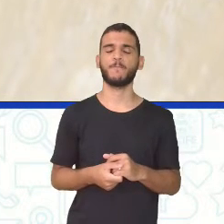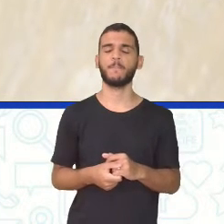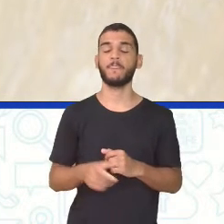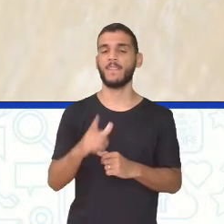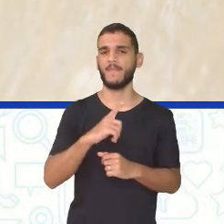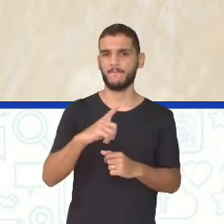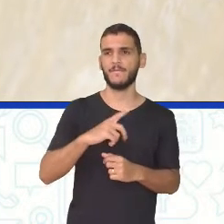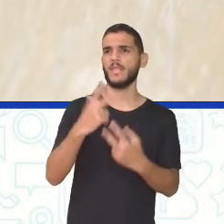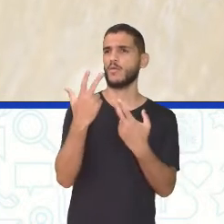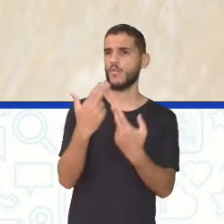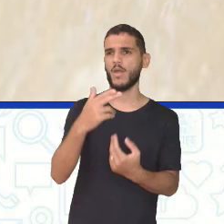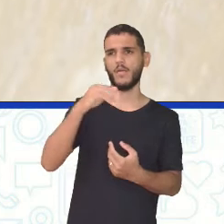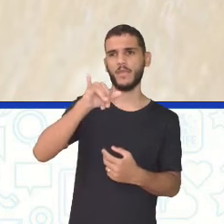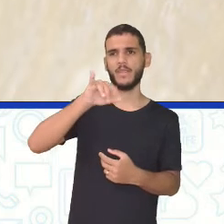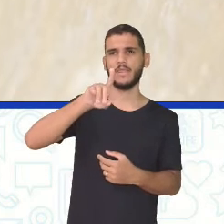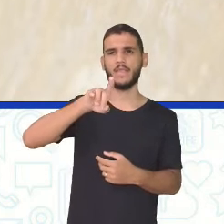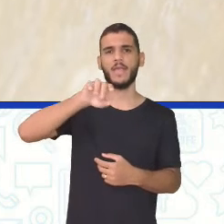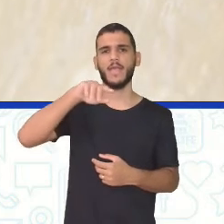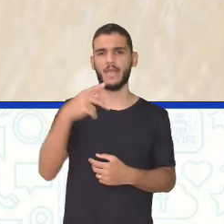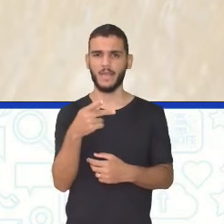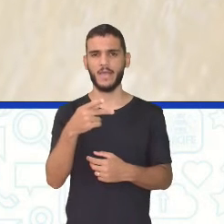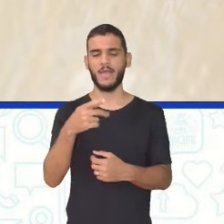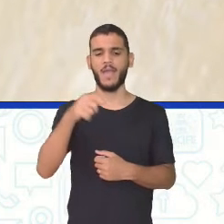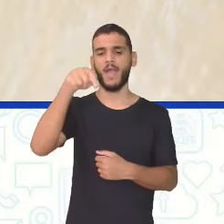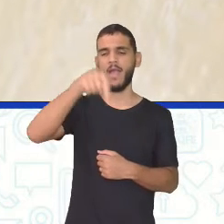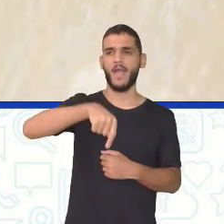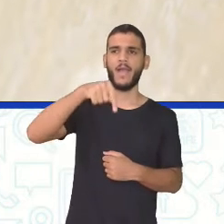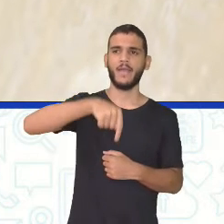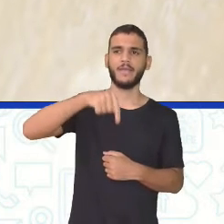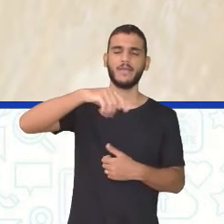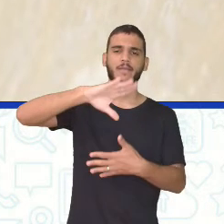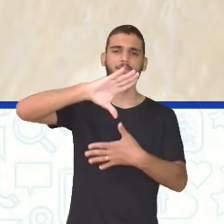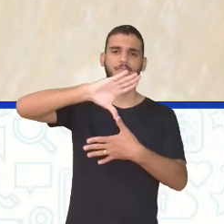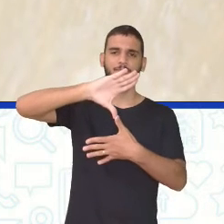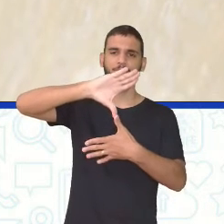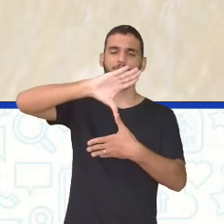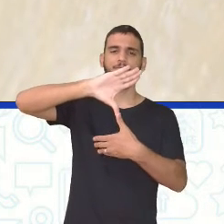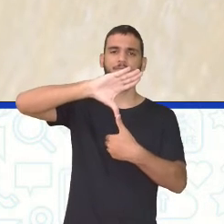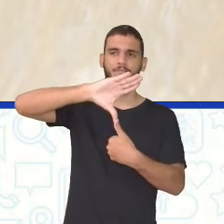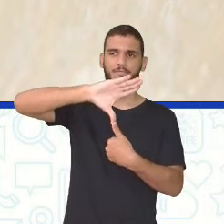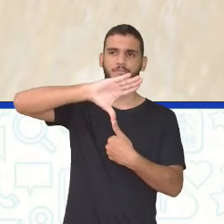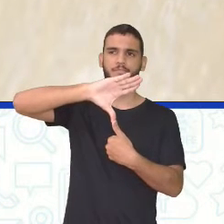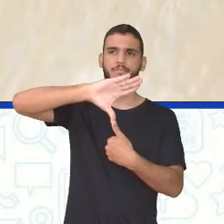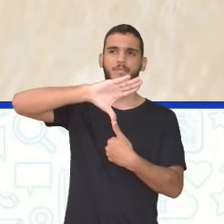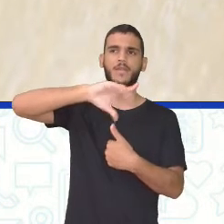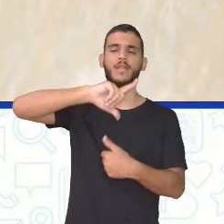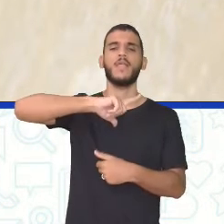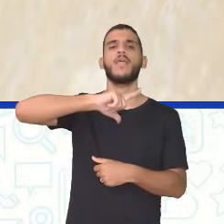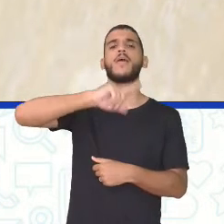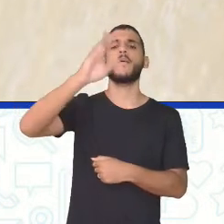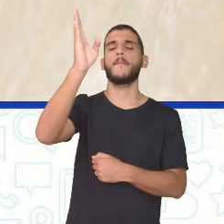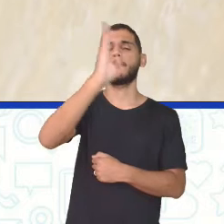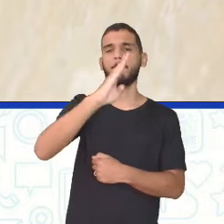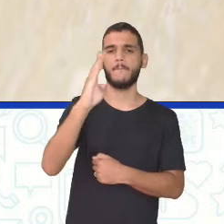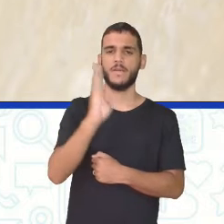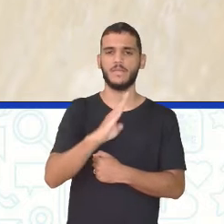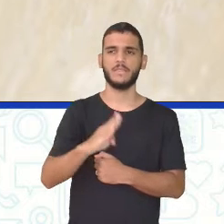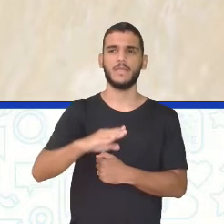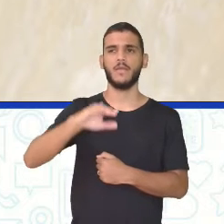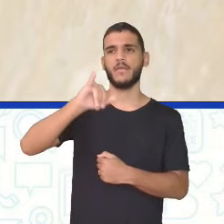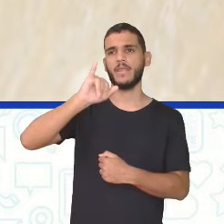mesmo IDH na América do Sul, que é o nosso subcontinente. Tá? Então, a gente tem o Brasil, aí tem um